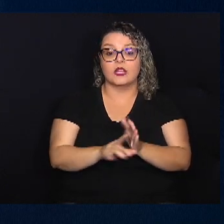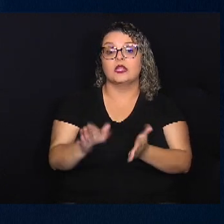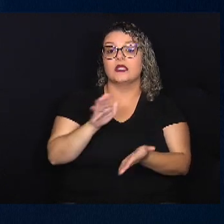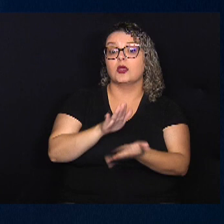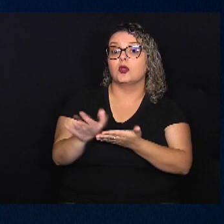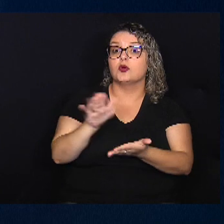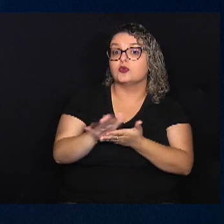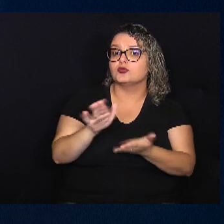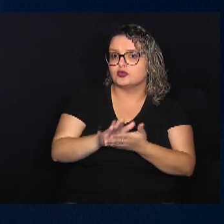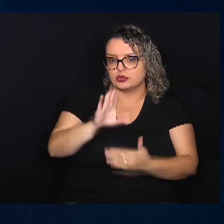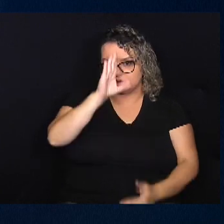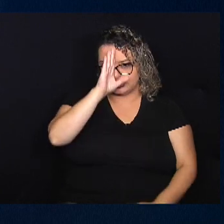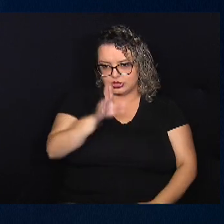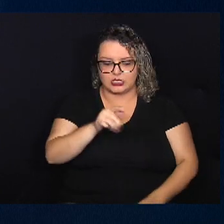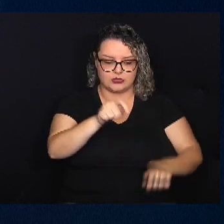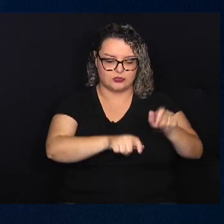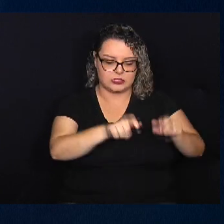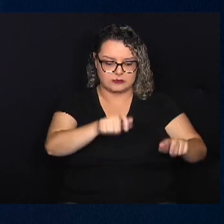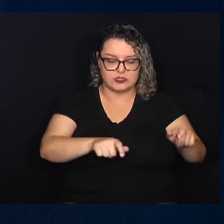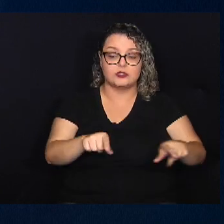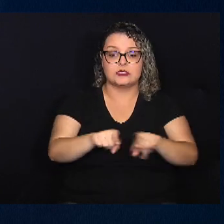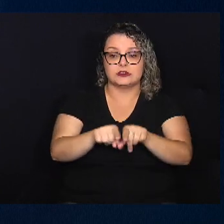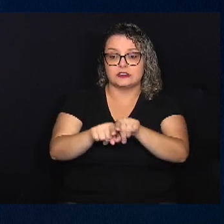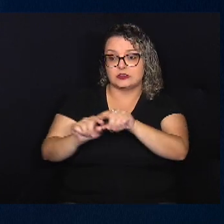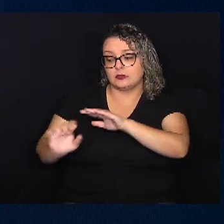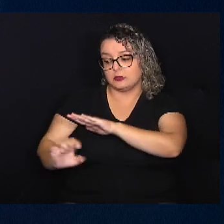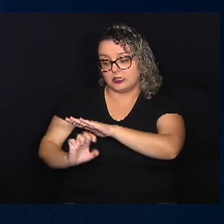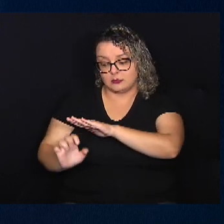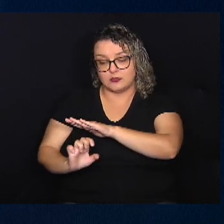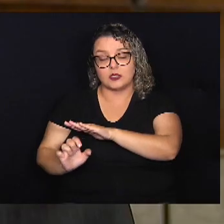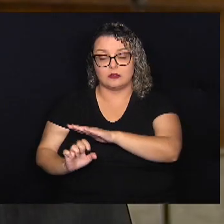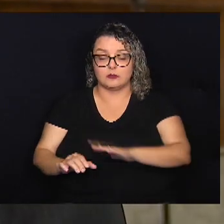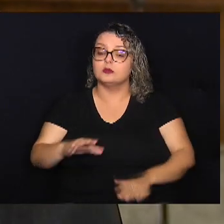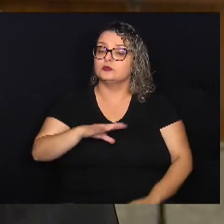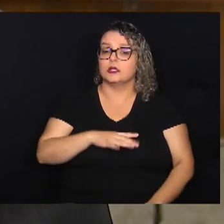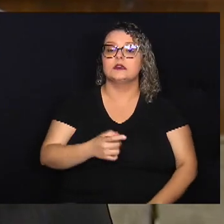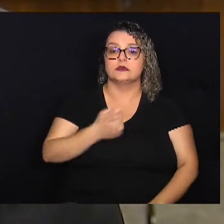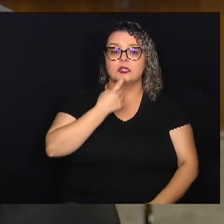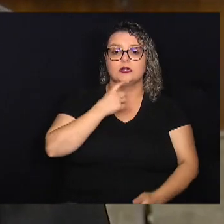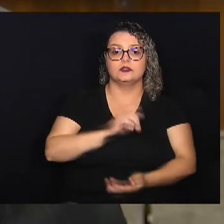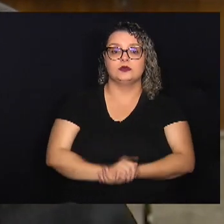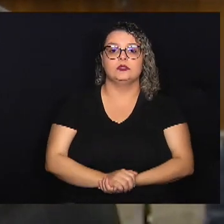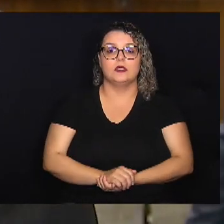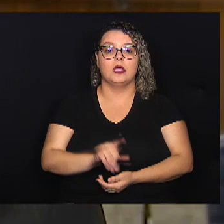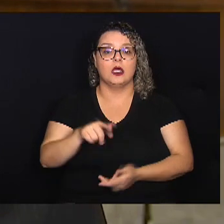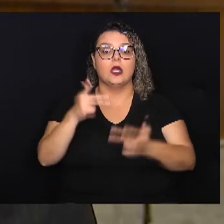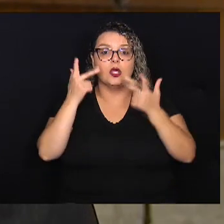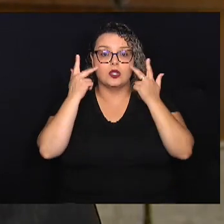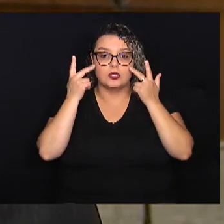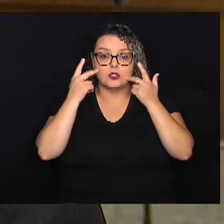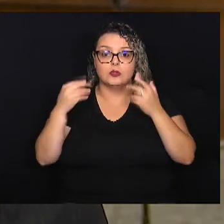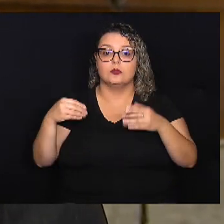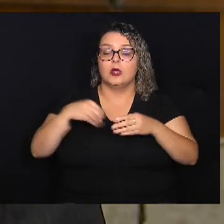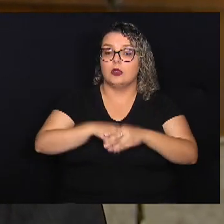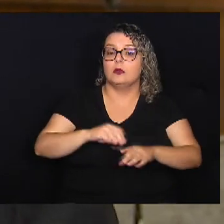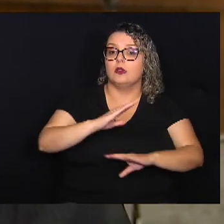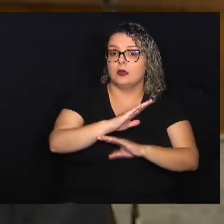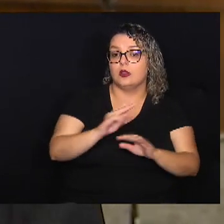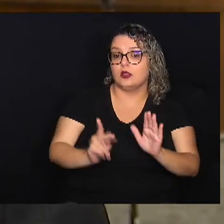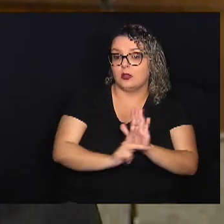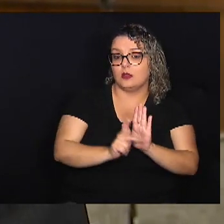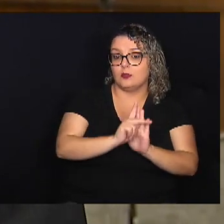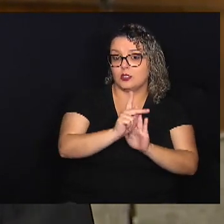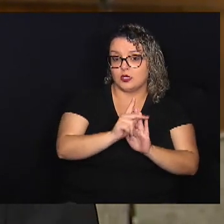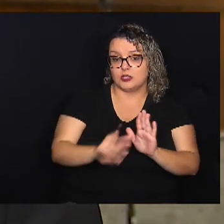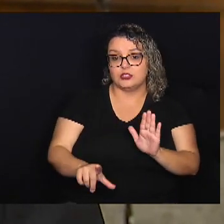custos diretos às pessoas físicas ou empresas do município. Muito comum aqui na Casa dos Vereadores apresentarem algum tipo